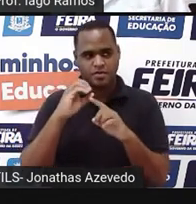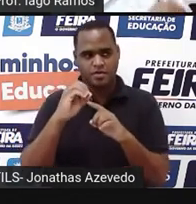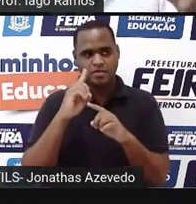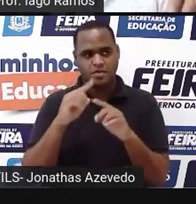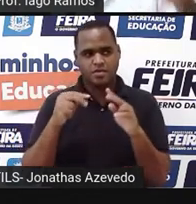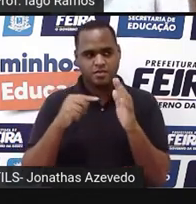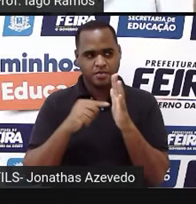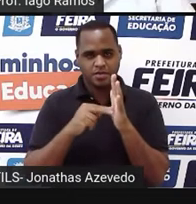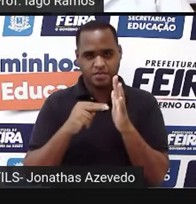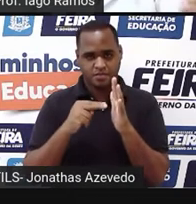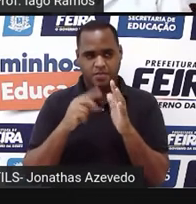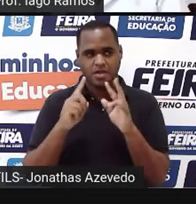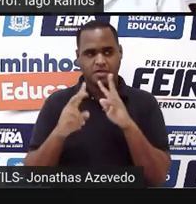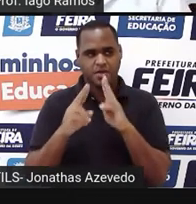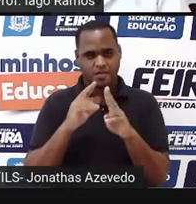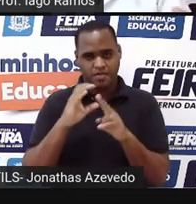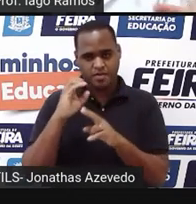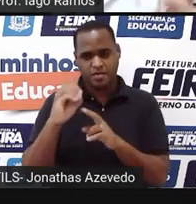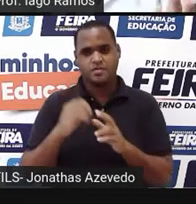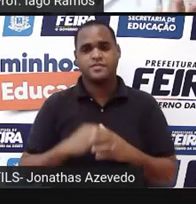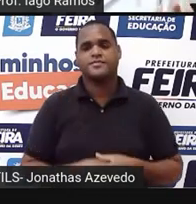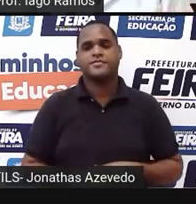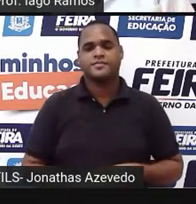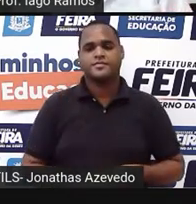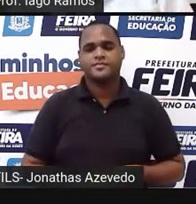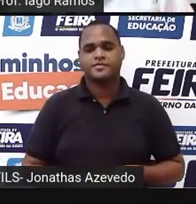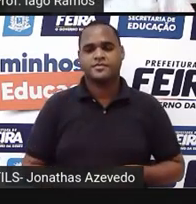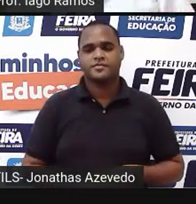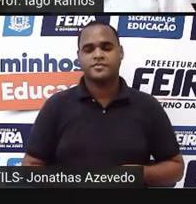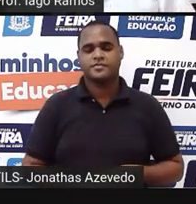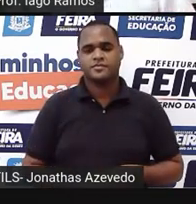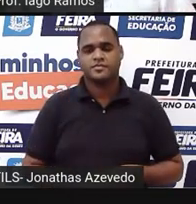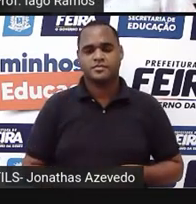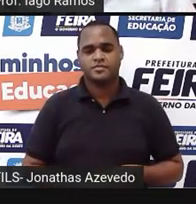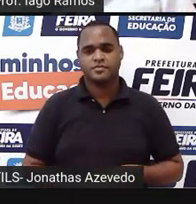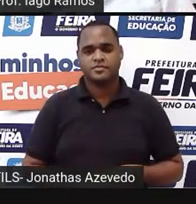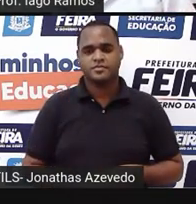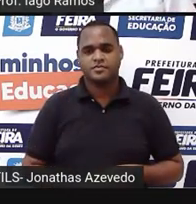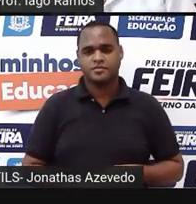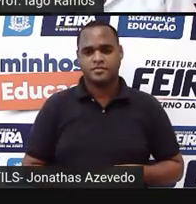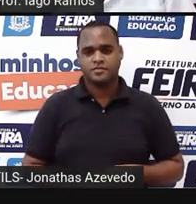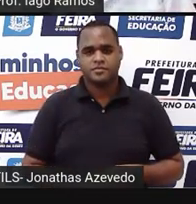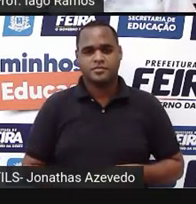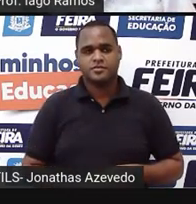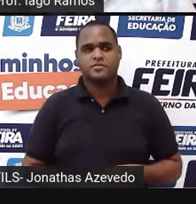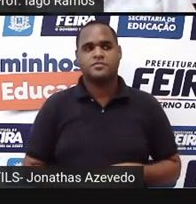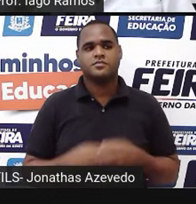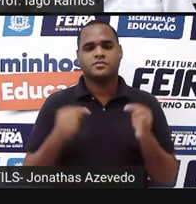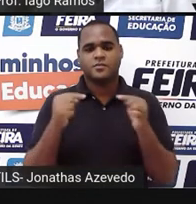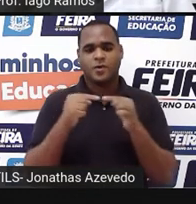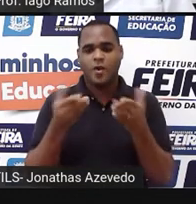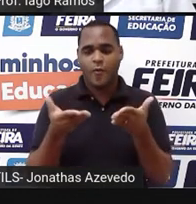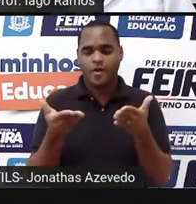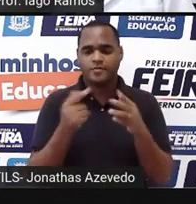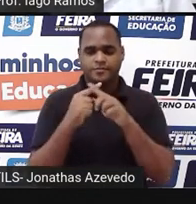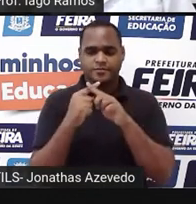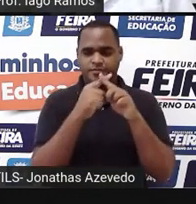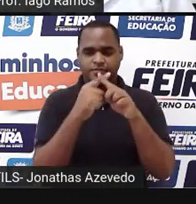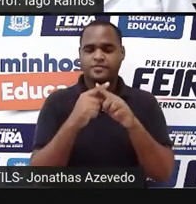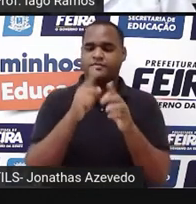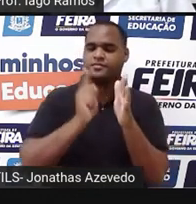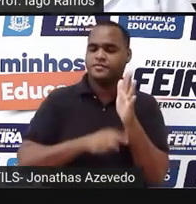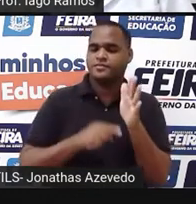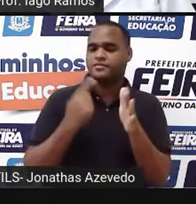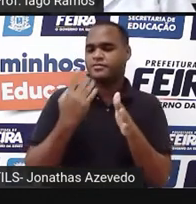Então, 0 ao quadrado é 0. Certo? E aí agora a gente vai multiplicar ali, ó, menos 4